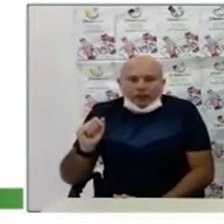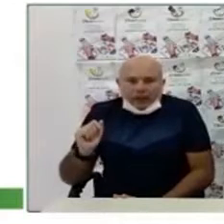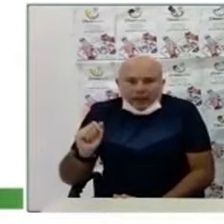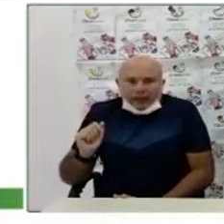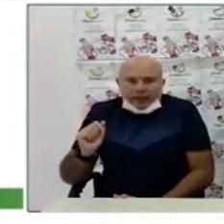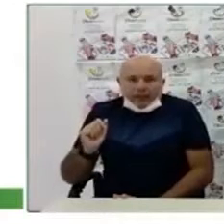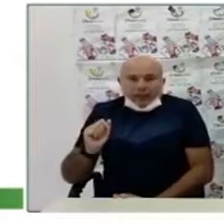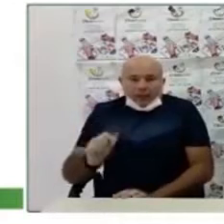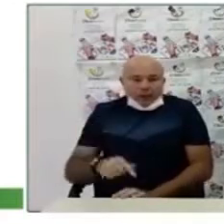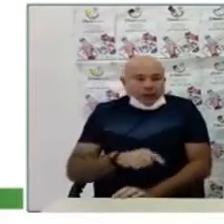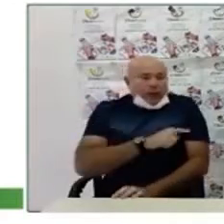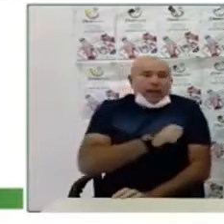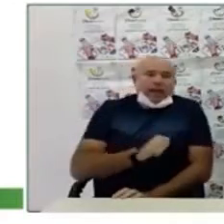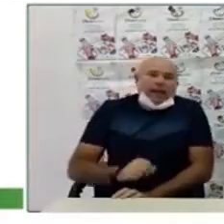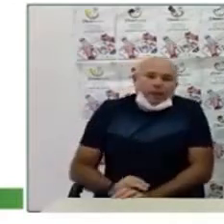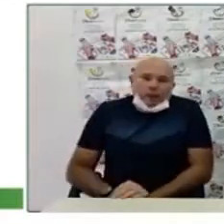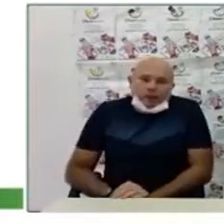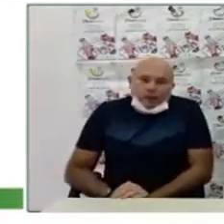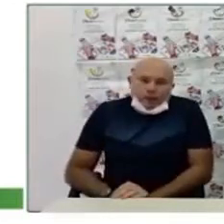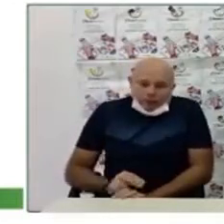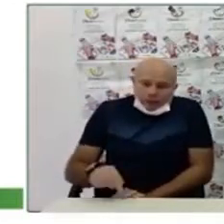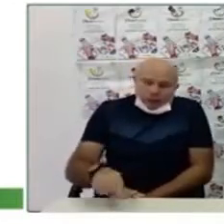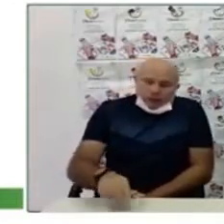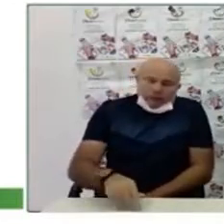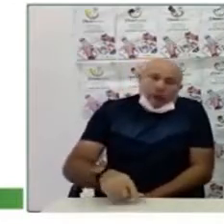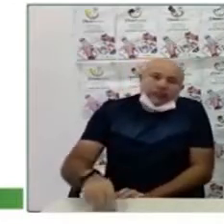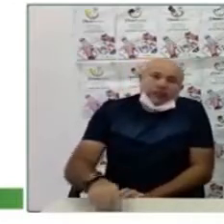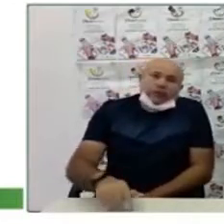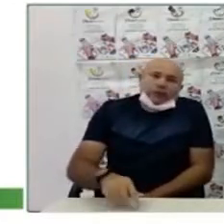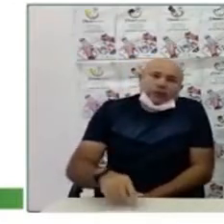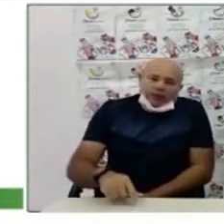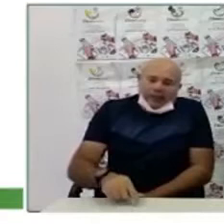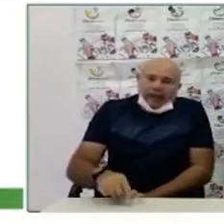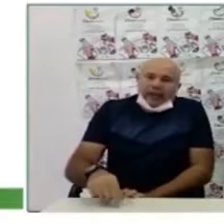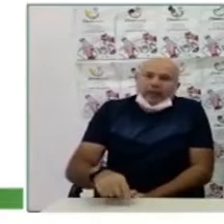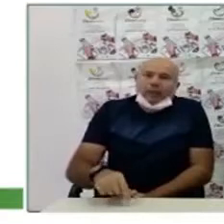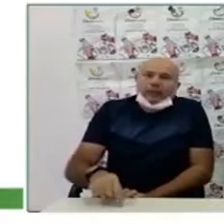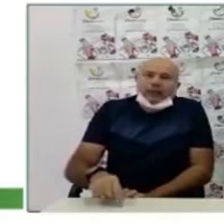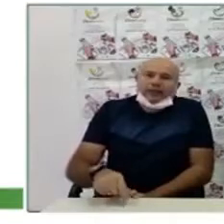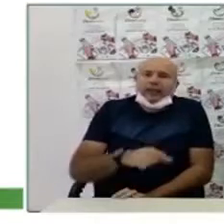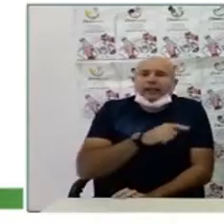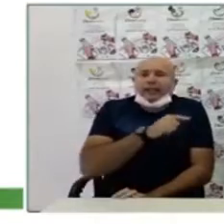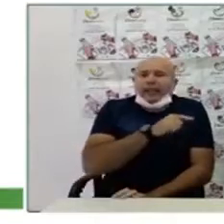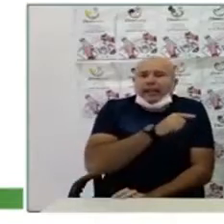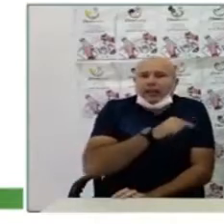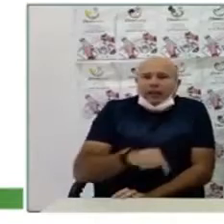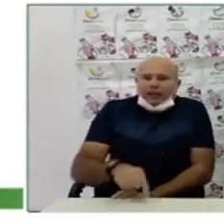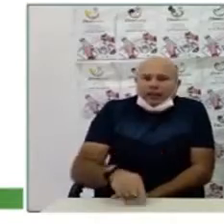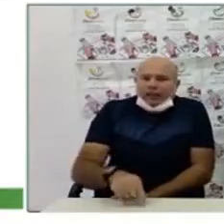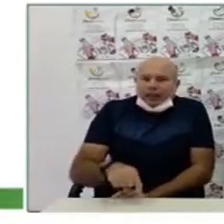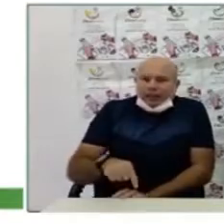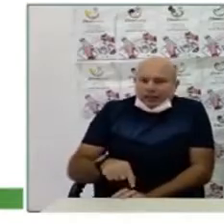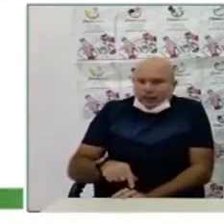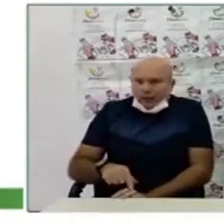de Fortaleza. Quando ele olhar lá para o velocímetro dele, que marca a quilometragem, será que a quilometragem